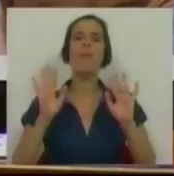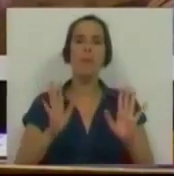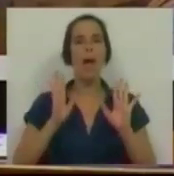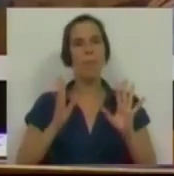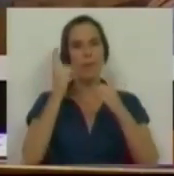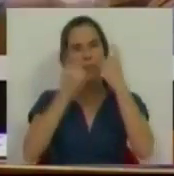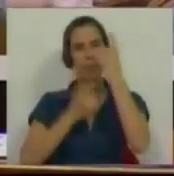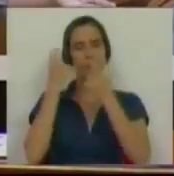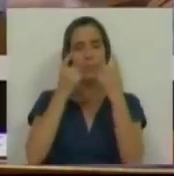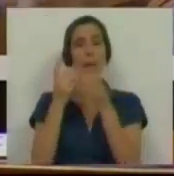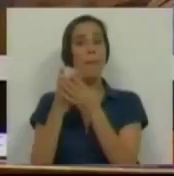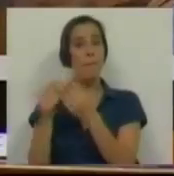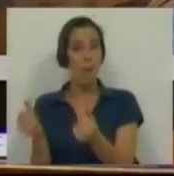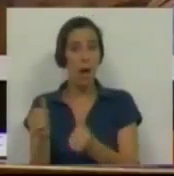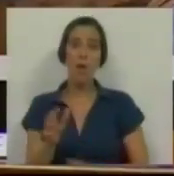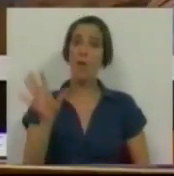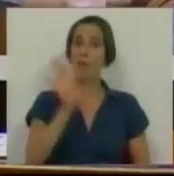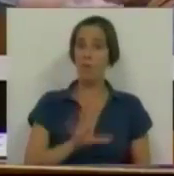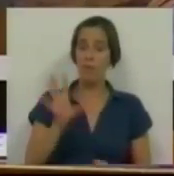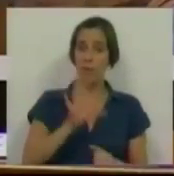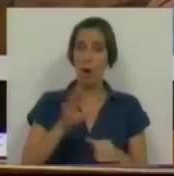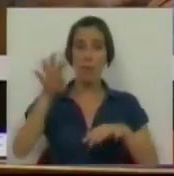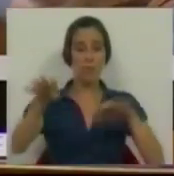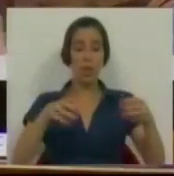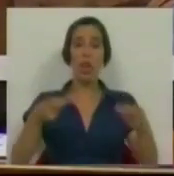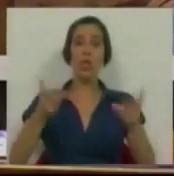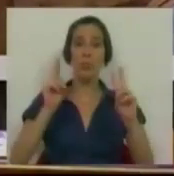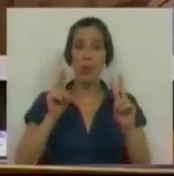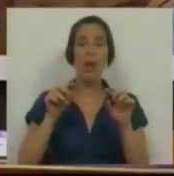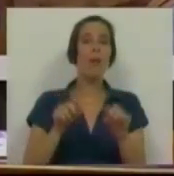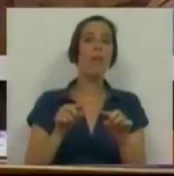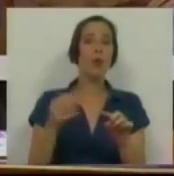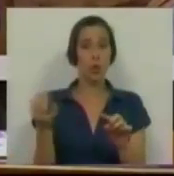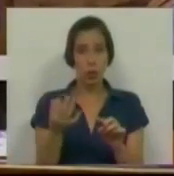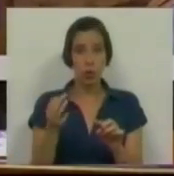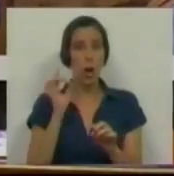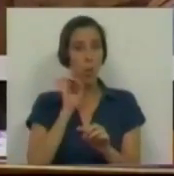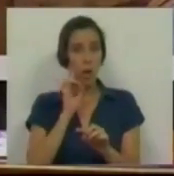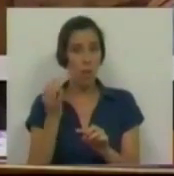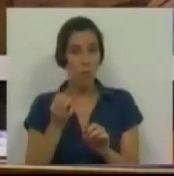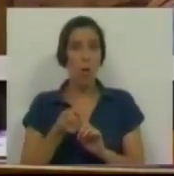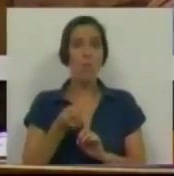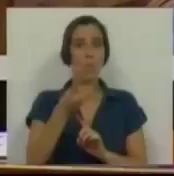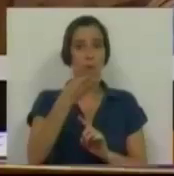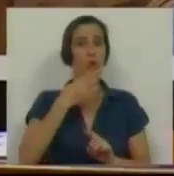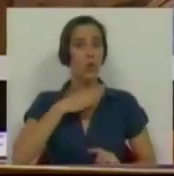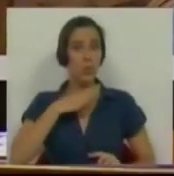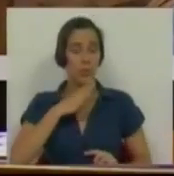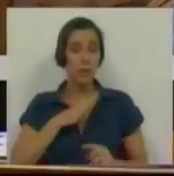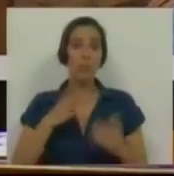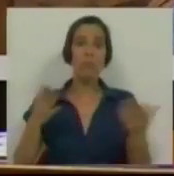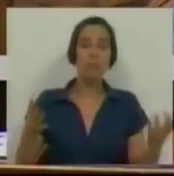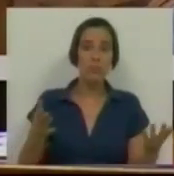também equacionar se os meios e a forma como foram postos ao dispor ou foram na qualidade, na quantidade